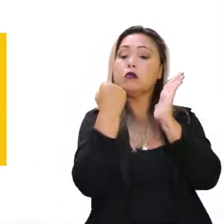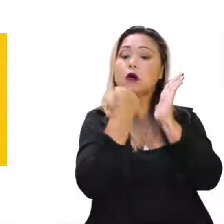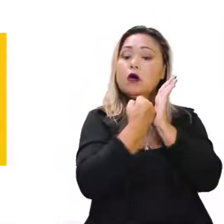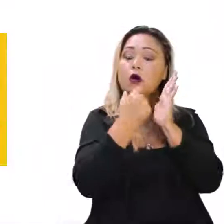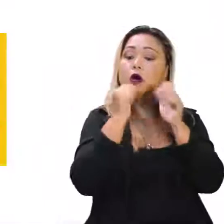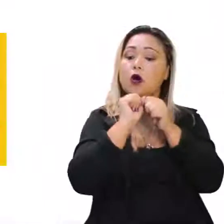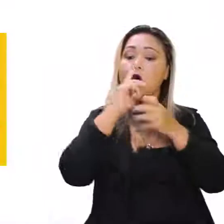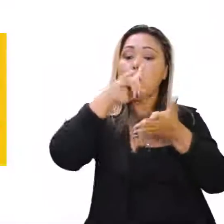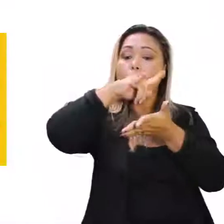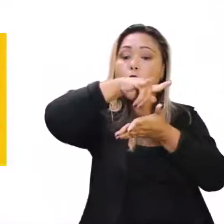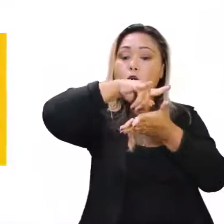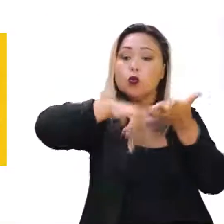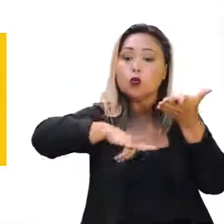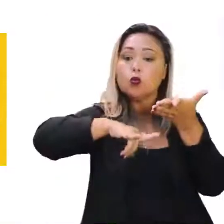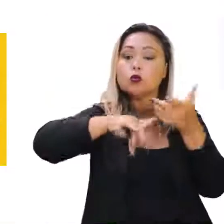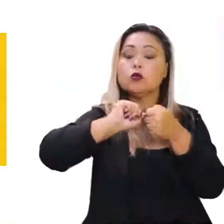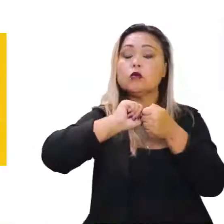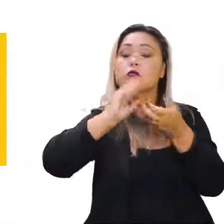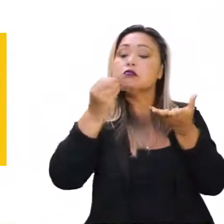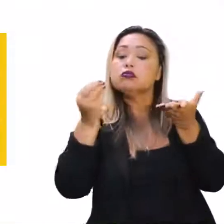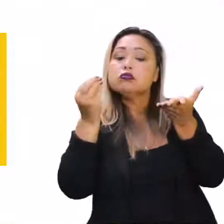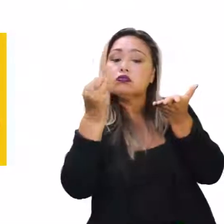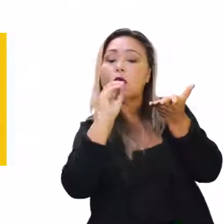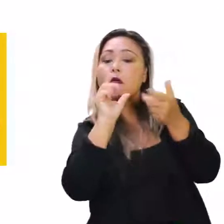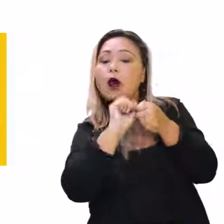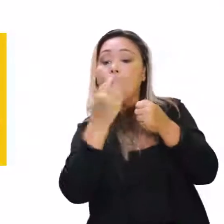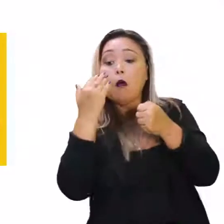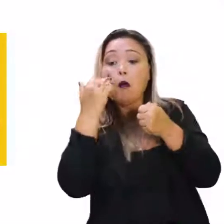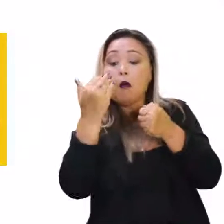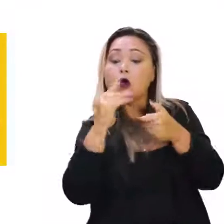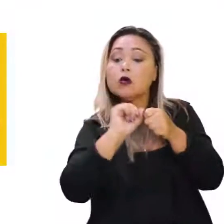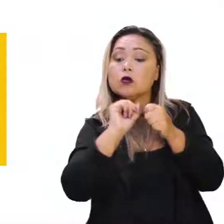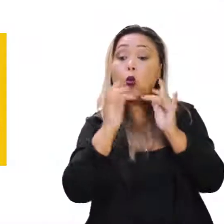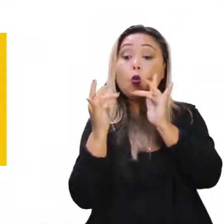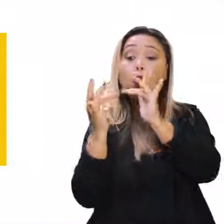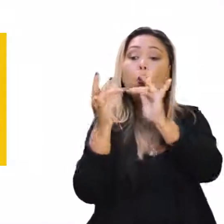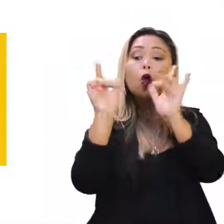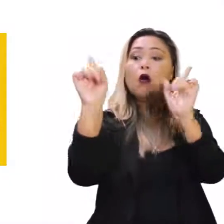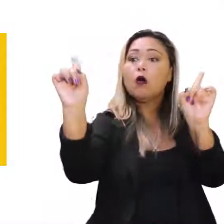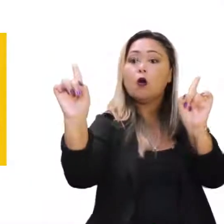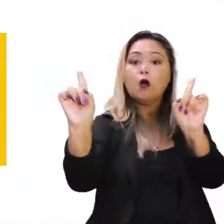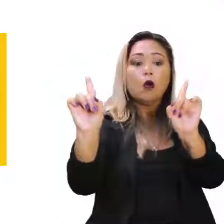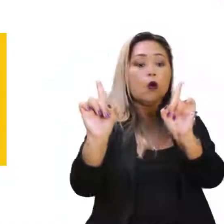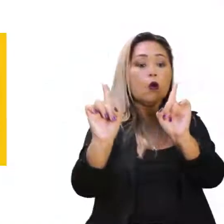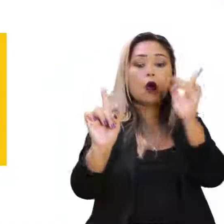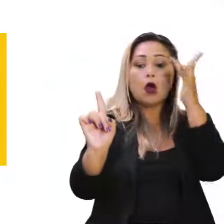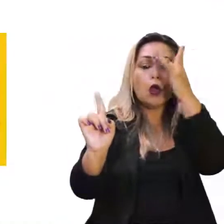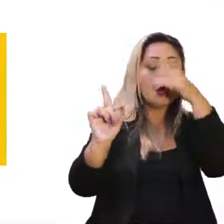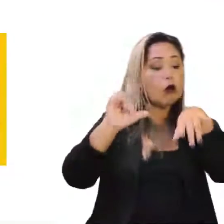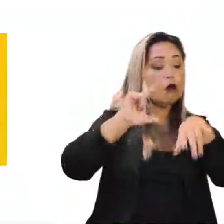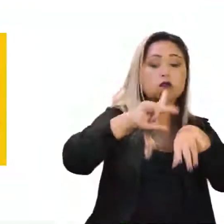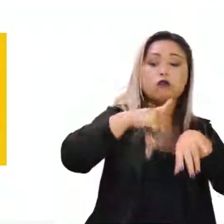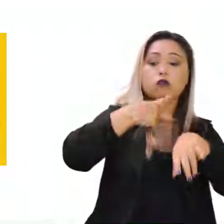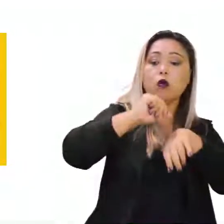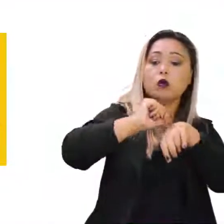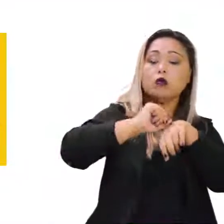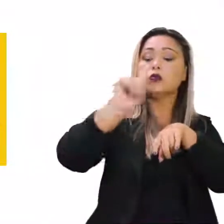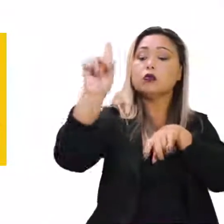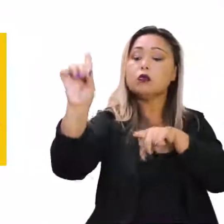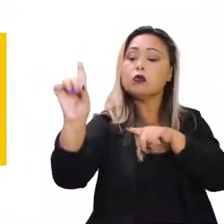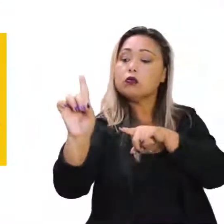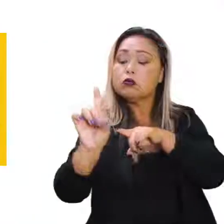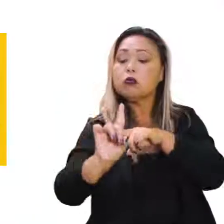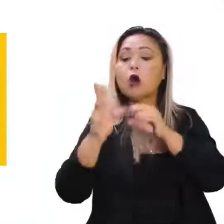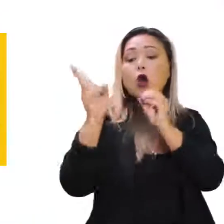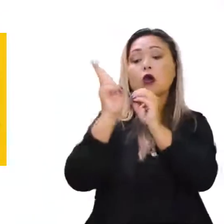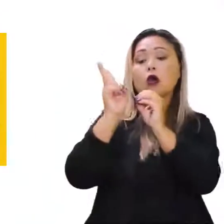iconográfico para conferir uma ideia positiva do contato entre os portugueses e indígenas. Então, ele deu os documentos, né, a carta de